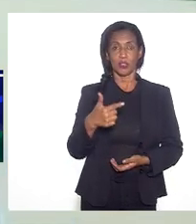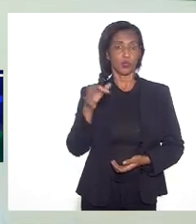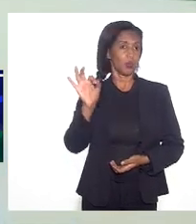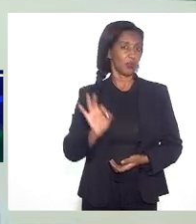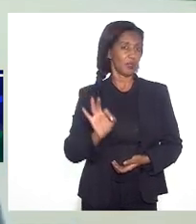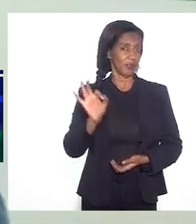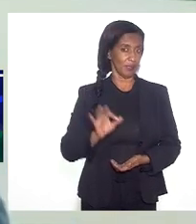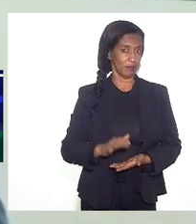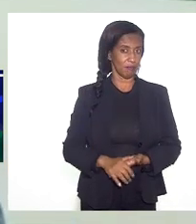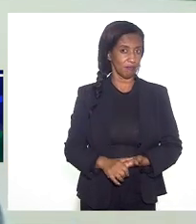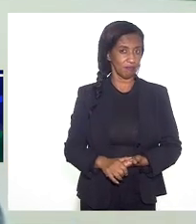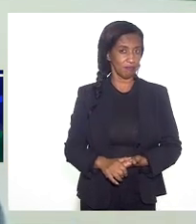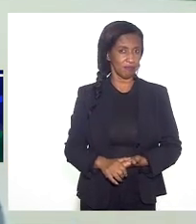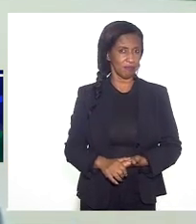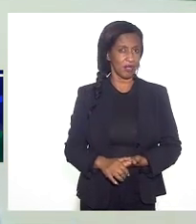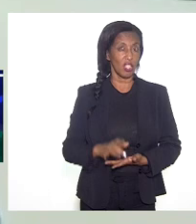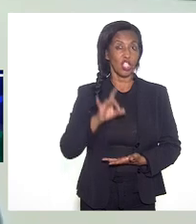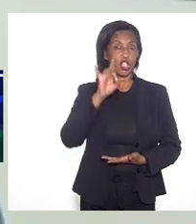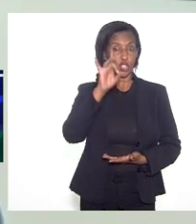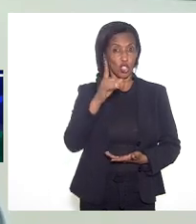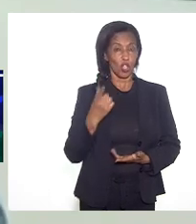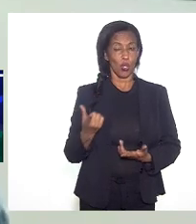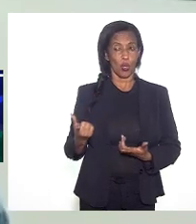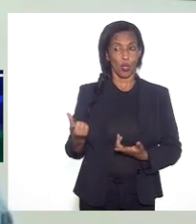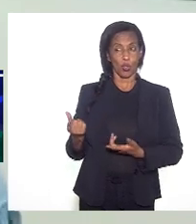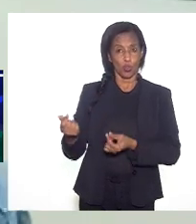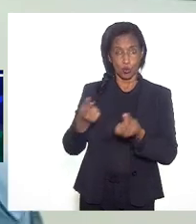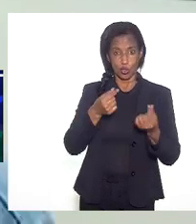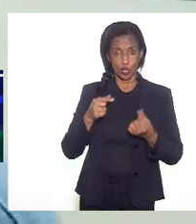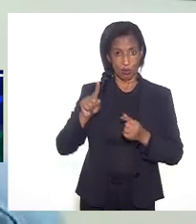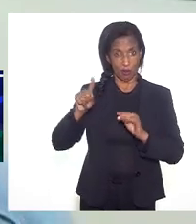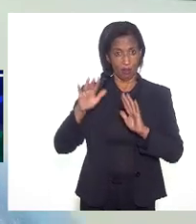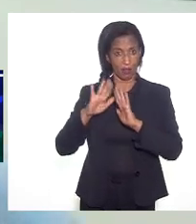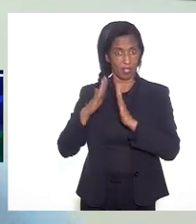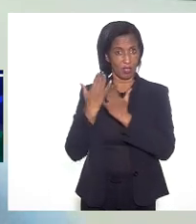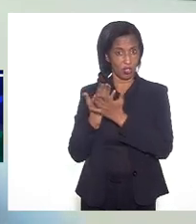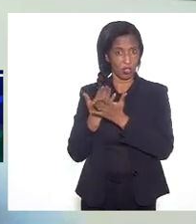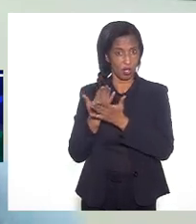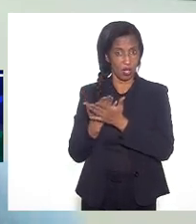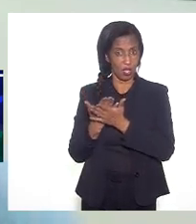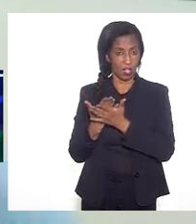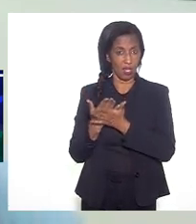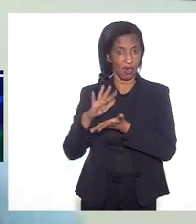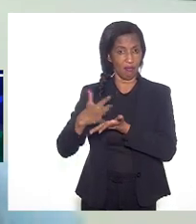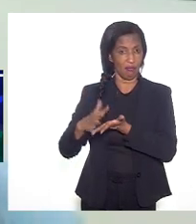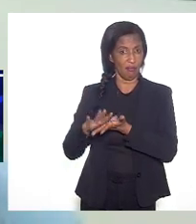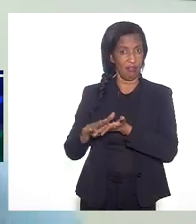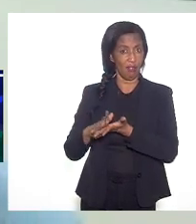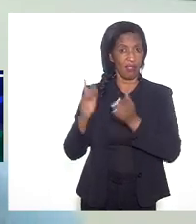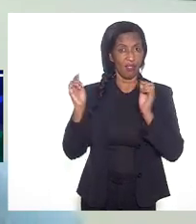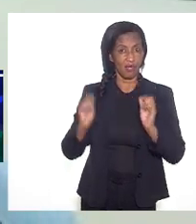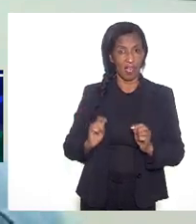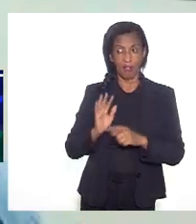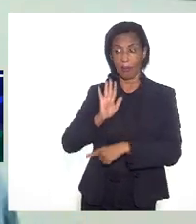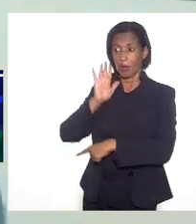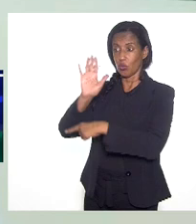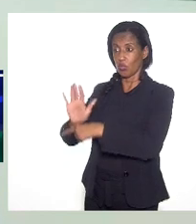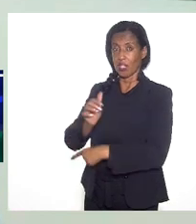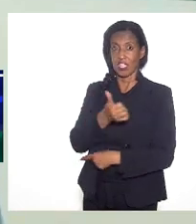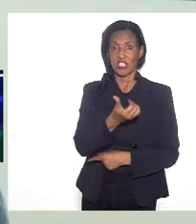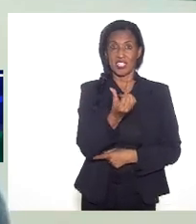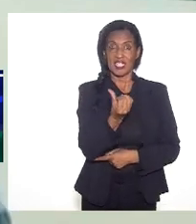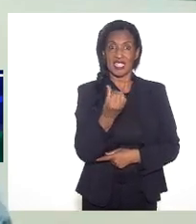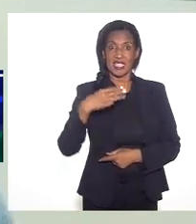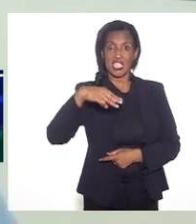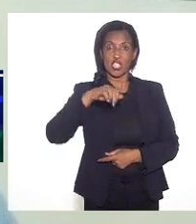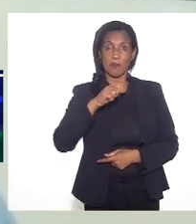82%. E só com o dinheiro das escolas de samba daria para atender 16 mil famílias, deputada Marta Rocha. Mas